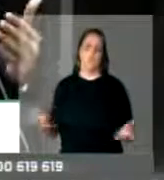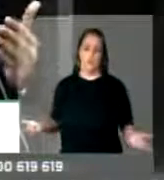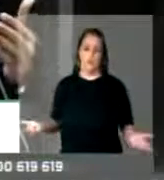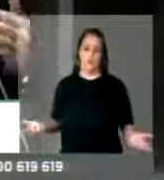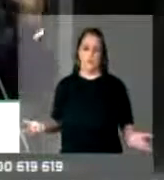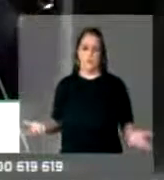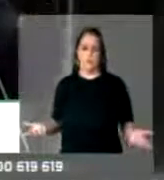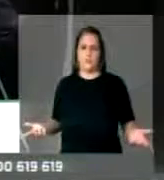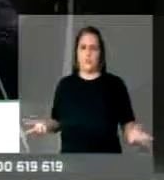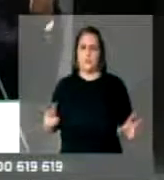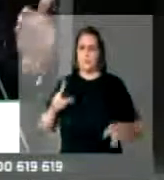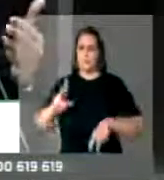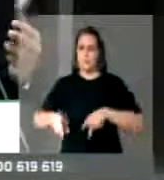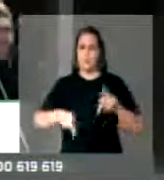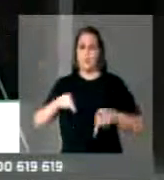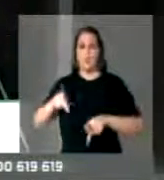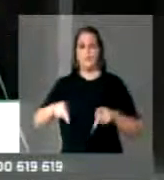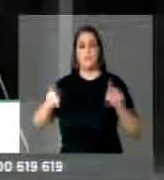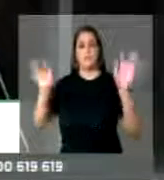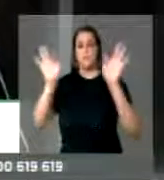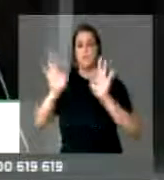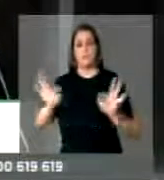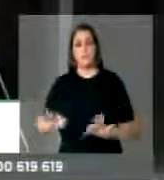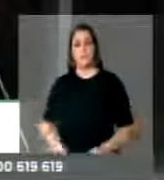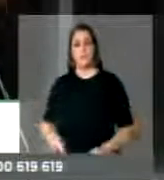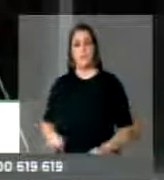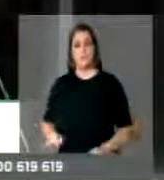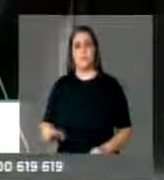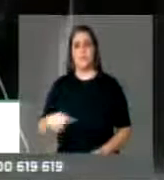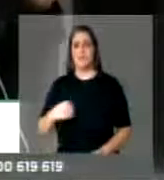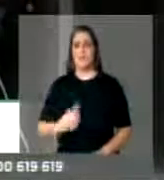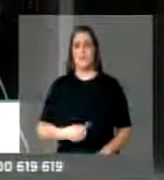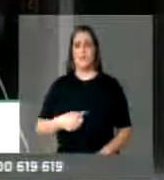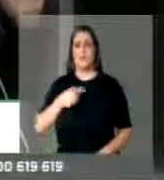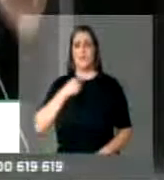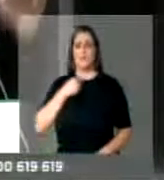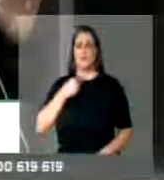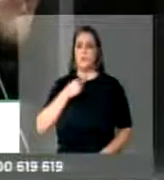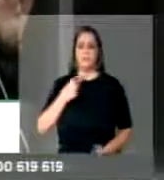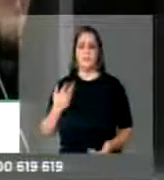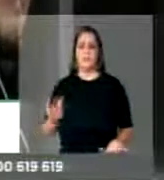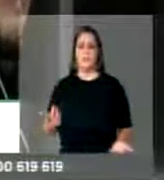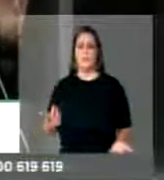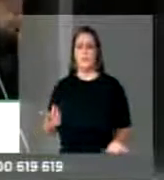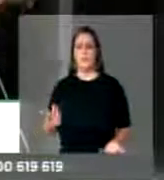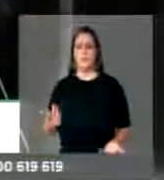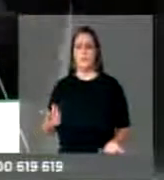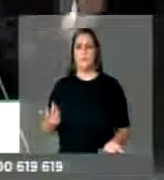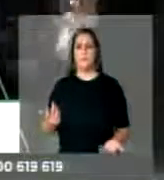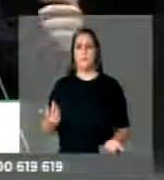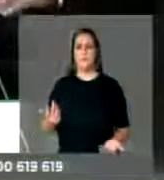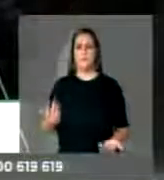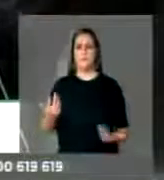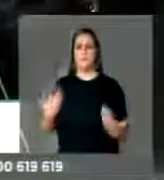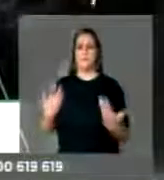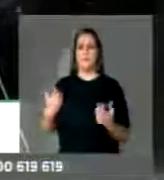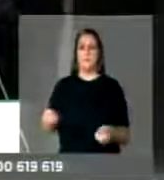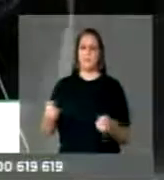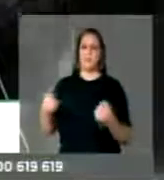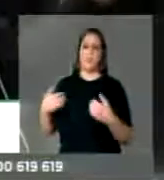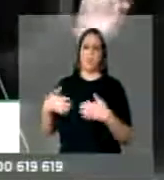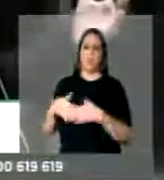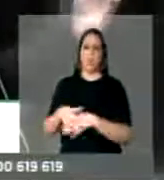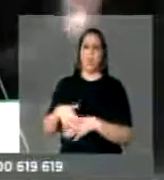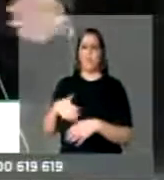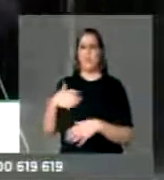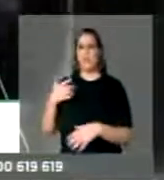pública brasileira está festejando. Nós não podemos aqui, como já foi dito também, nos rendermos, e ninguém deve se